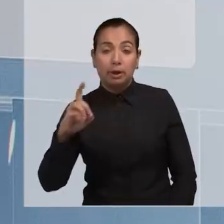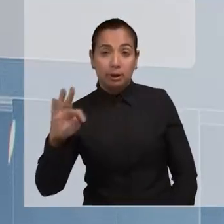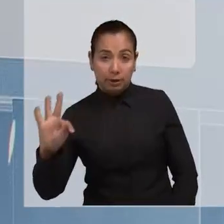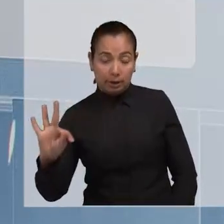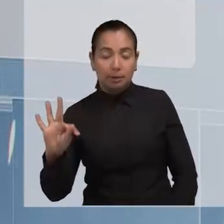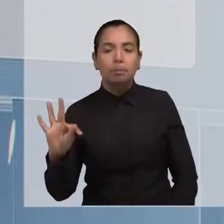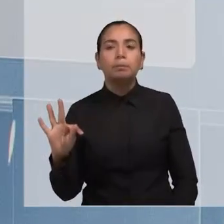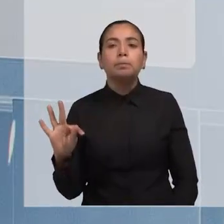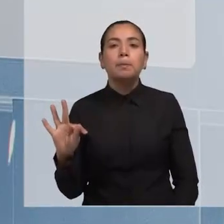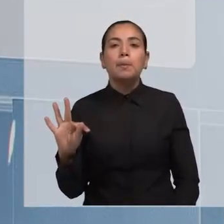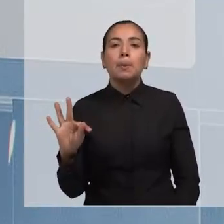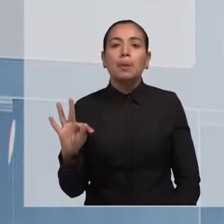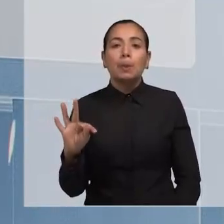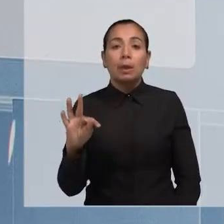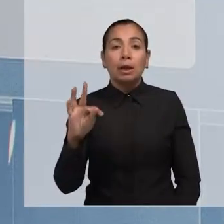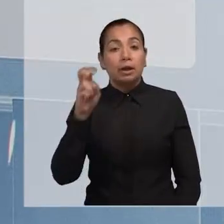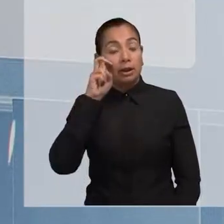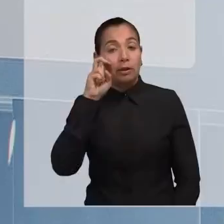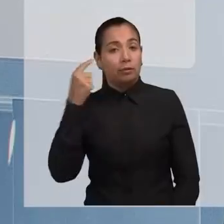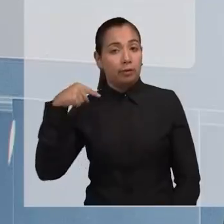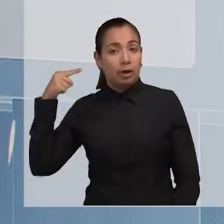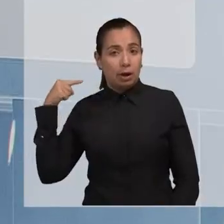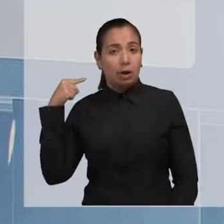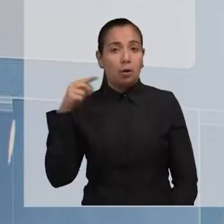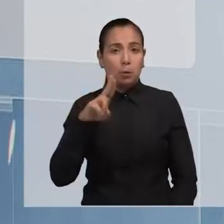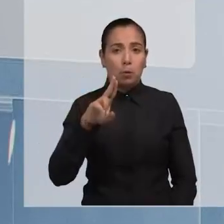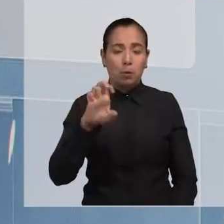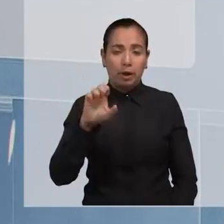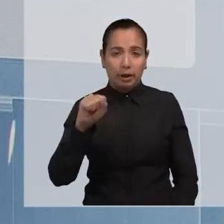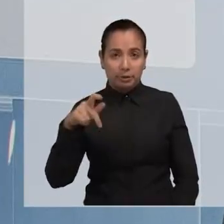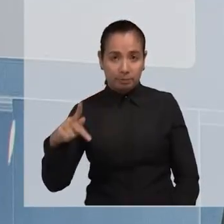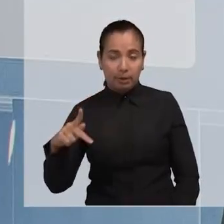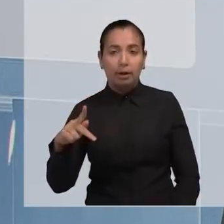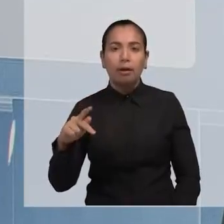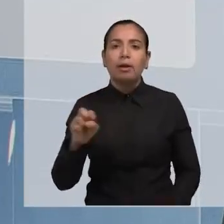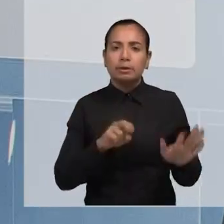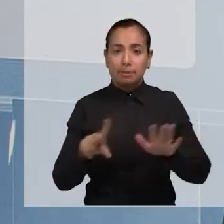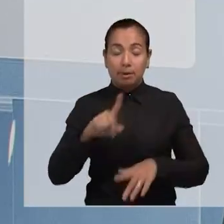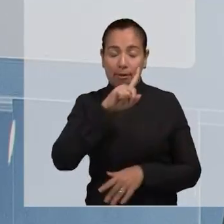agora, na LESP, Assembleia Legislativa de São Paulo,